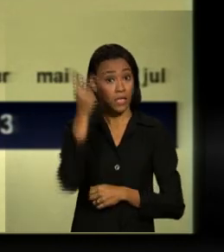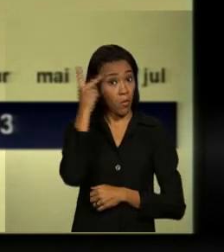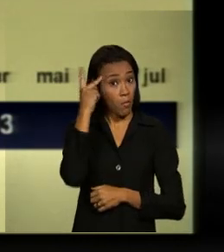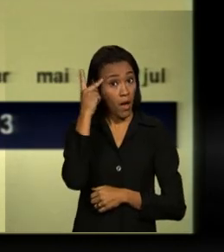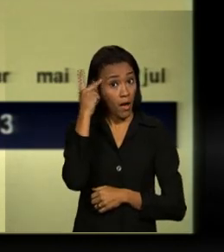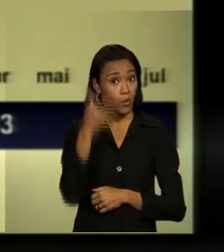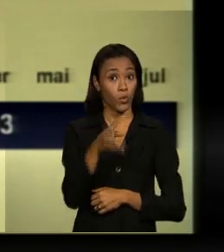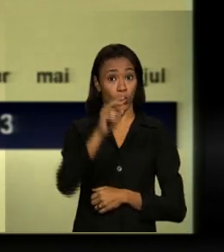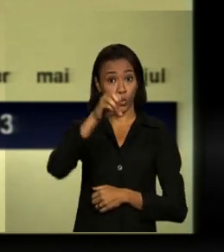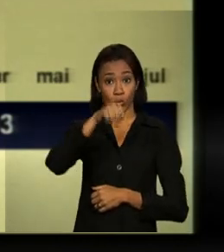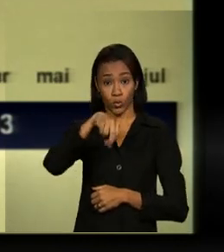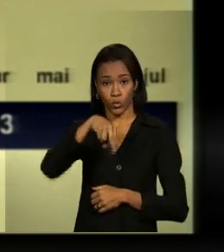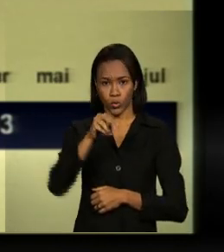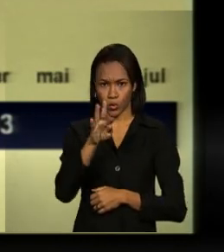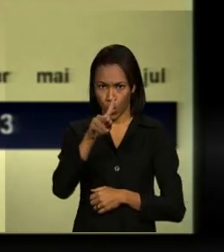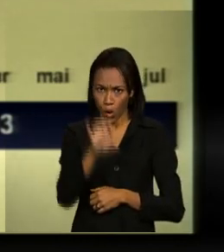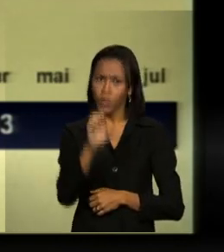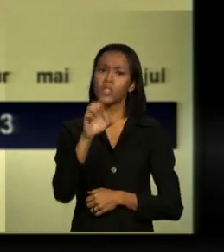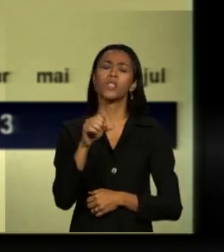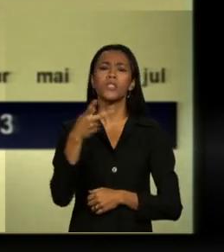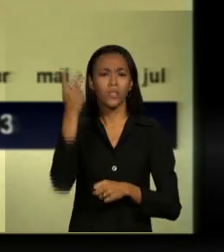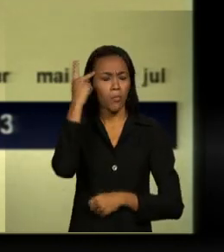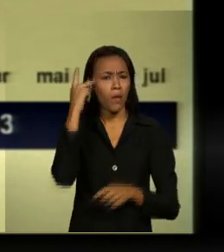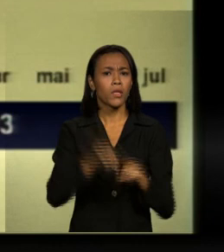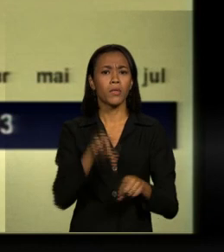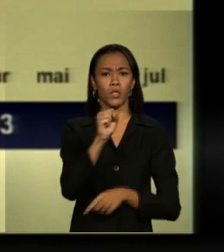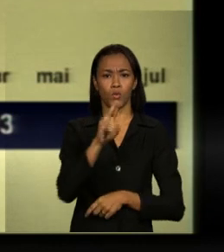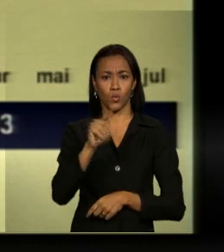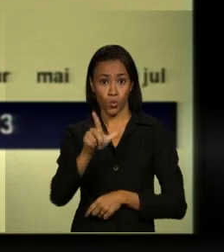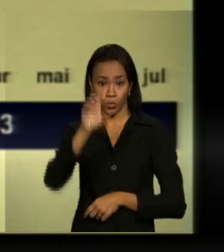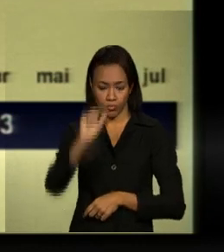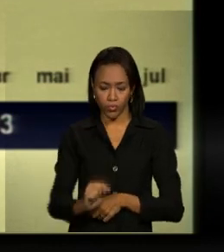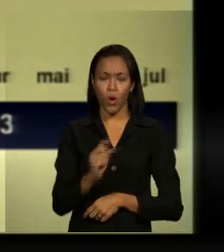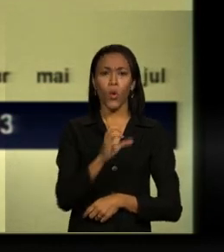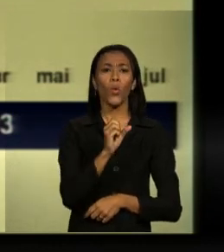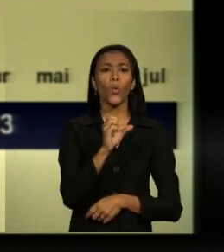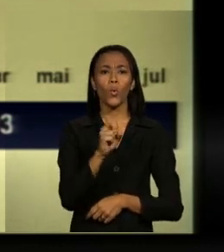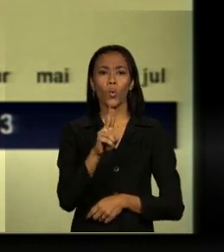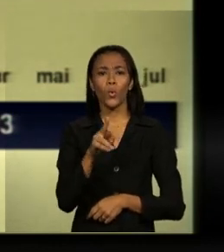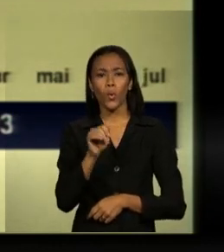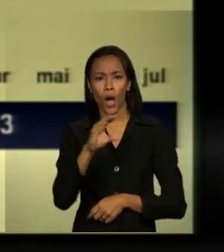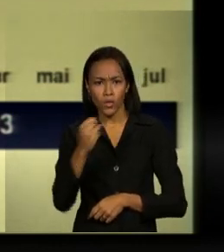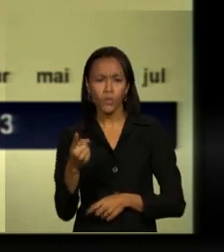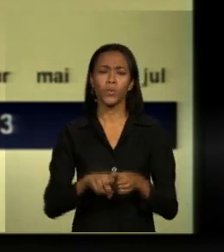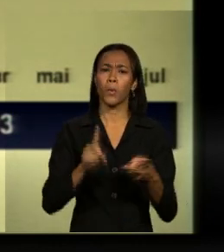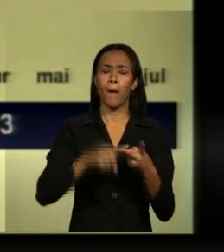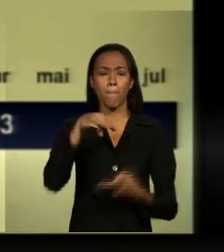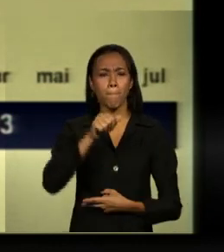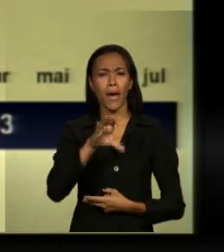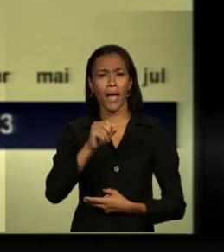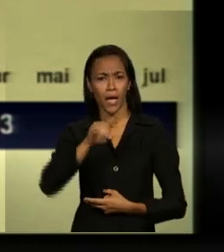Paulo o ferroanel sul de São Paulo acesso ao porto de Santos a ligação Lucas do Rio Verde Uruaçu Estrela D'Oeste Panorama